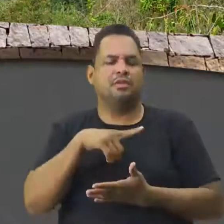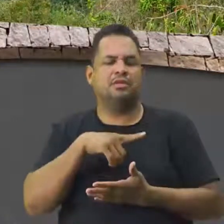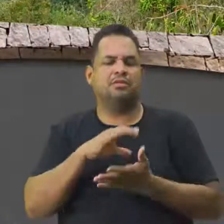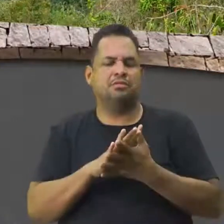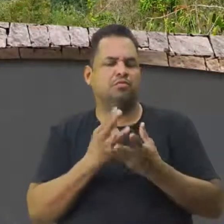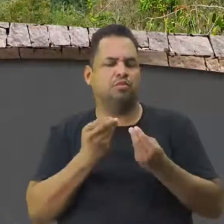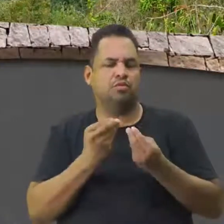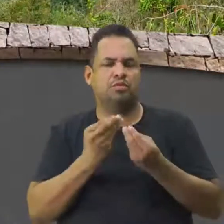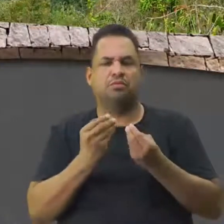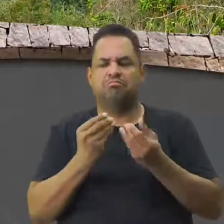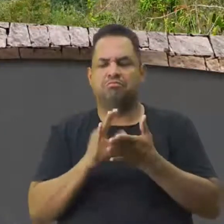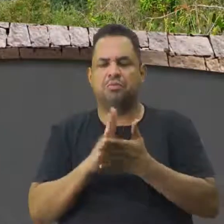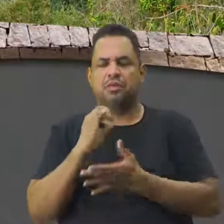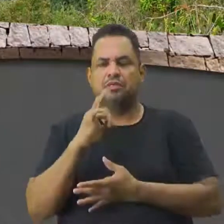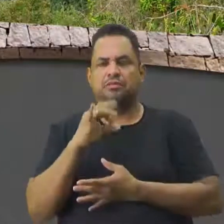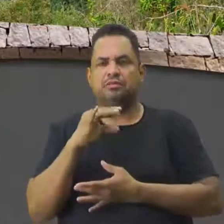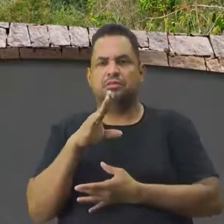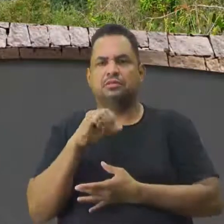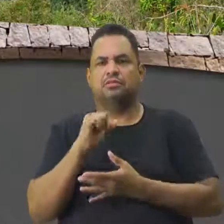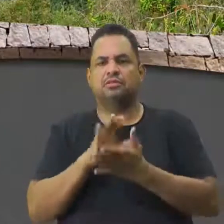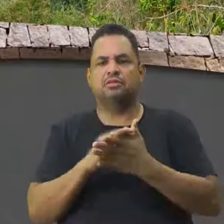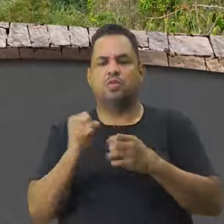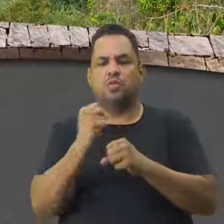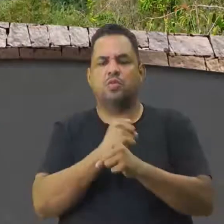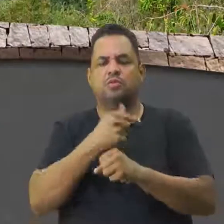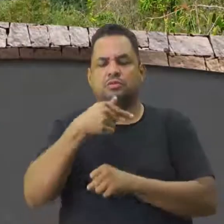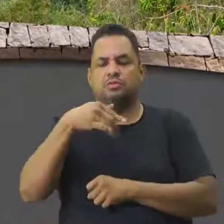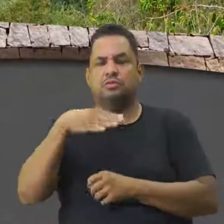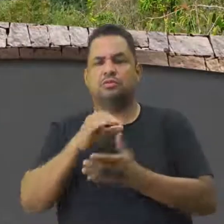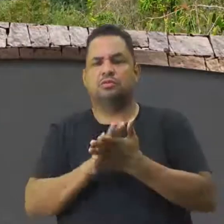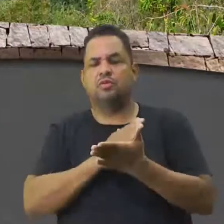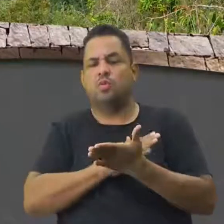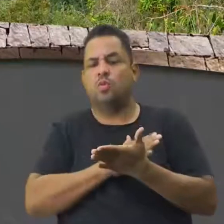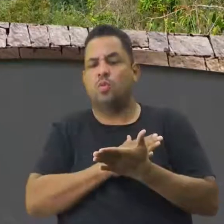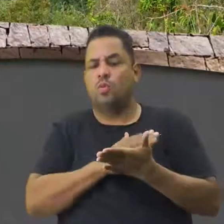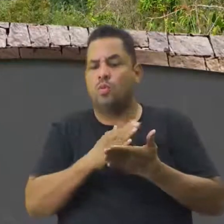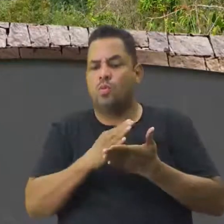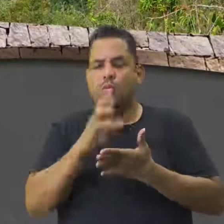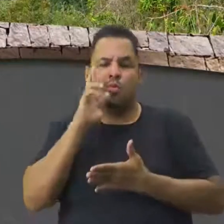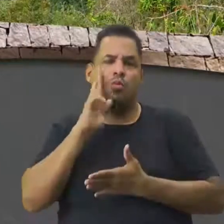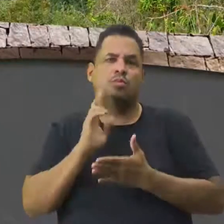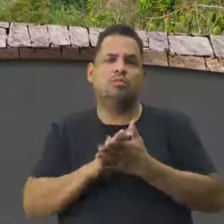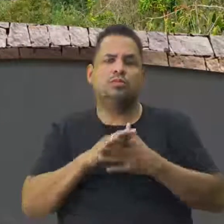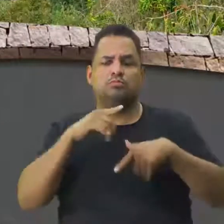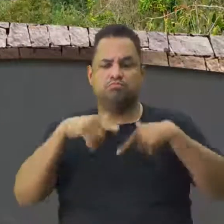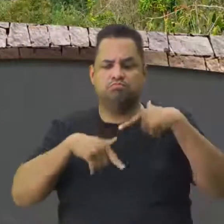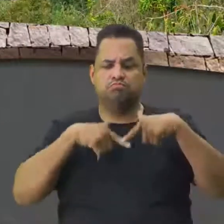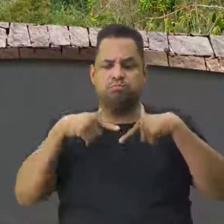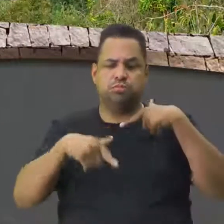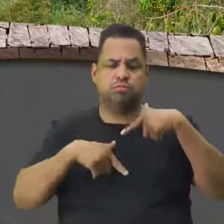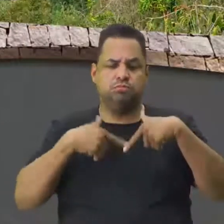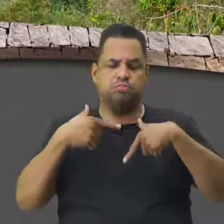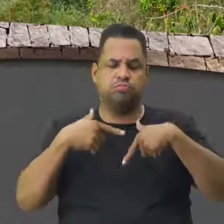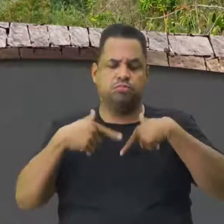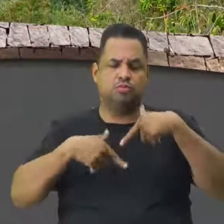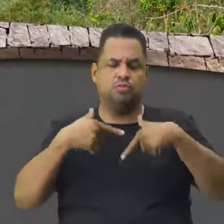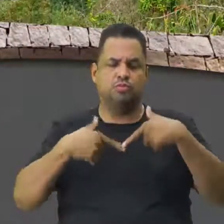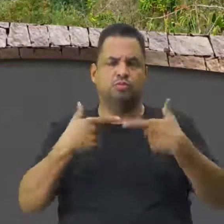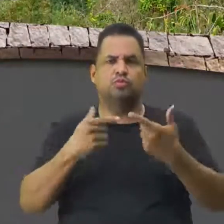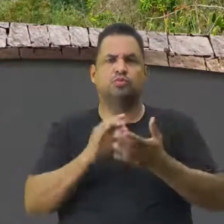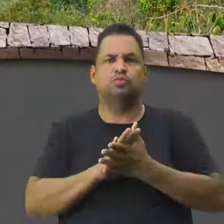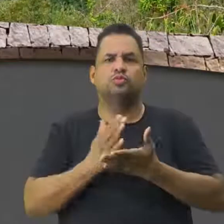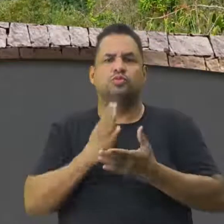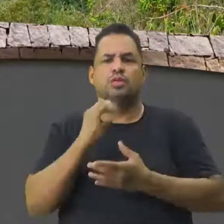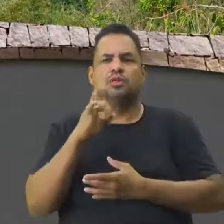casterita. Portanto, nos anos 70, Rondônia passou a ser um dos maiores produtores de casterita do mundo, a